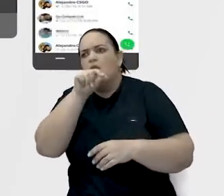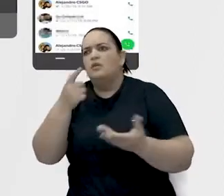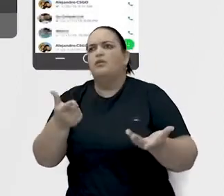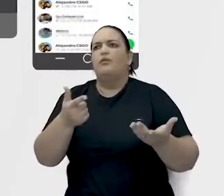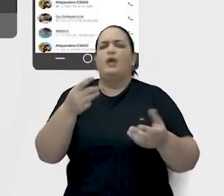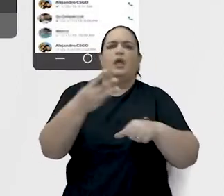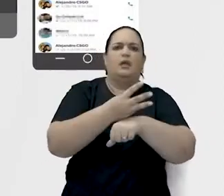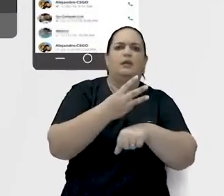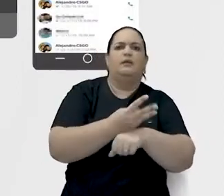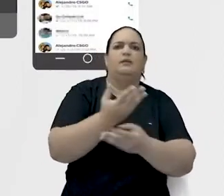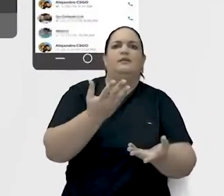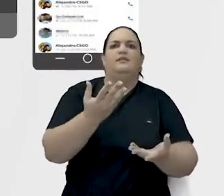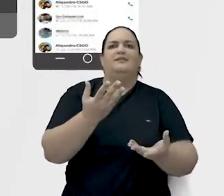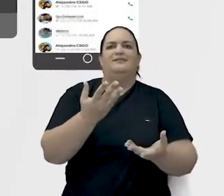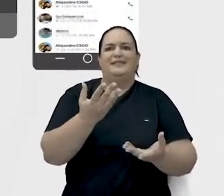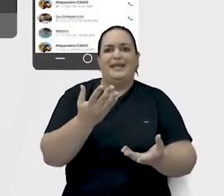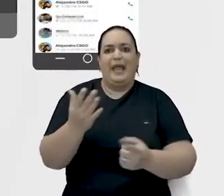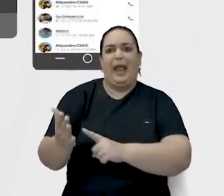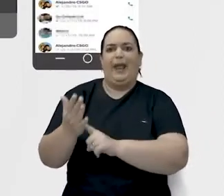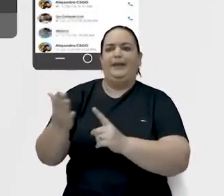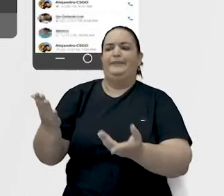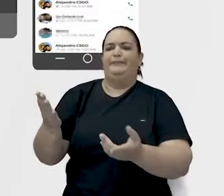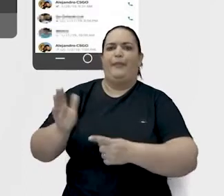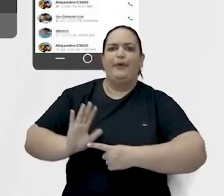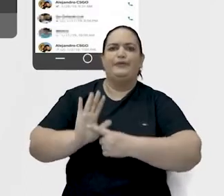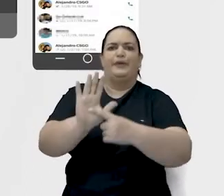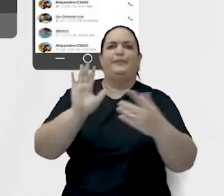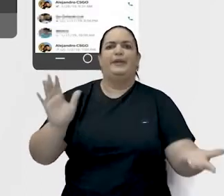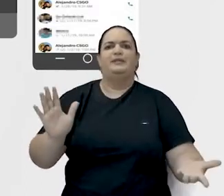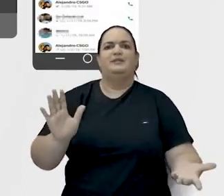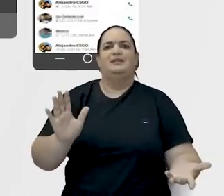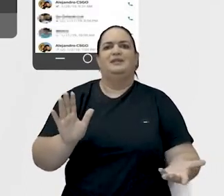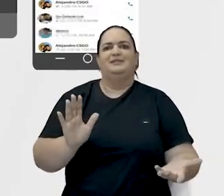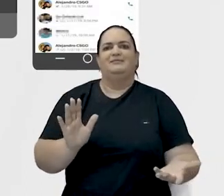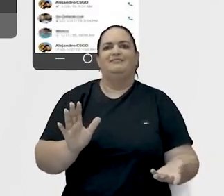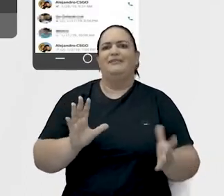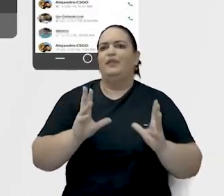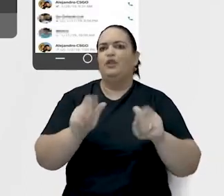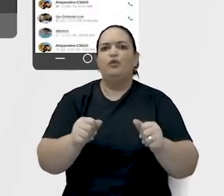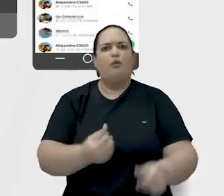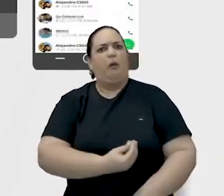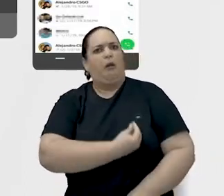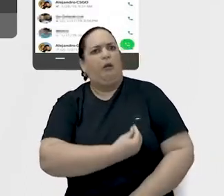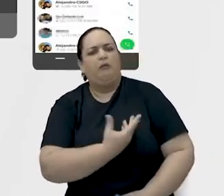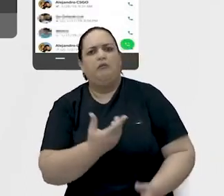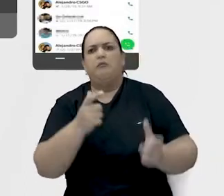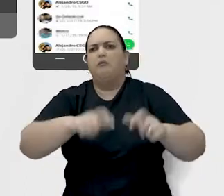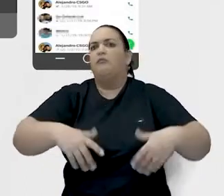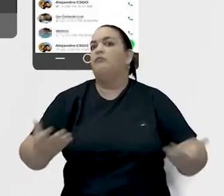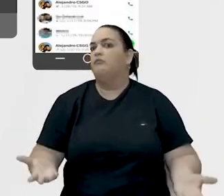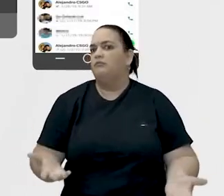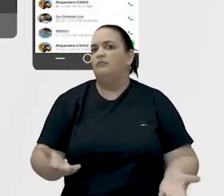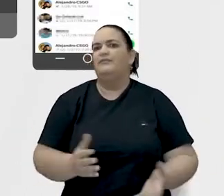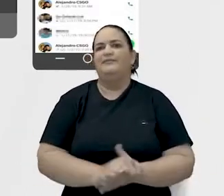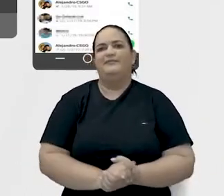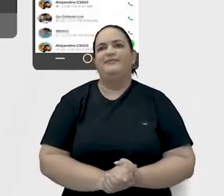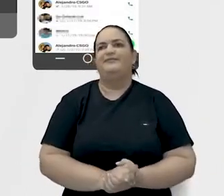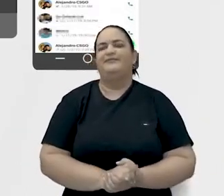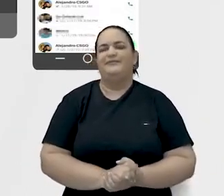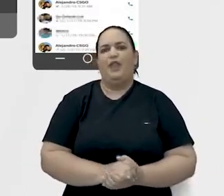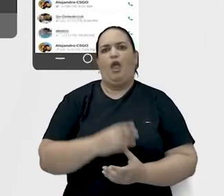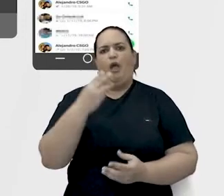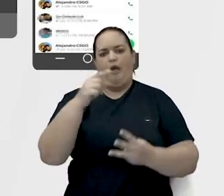gente fala sobre onde vivem e o que fazem as fake news. O Twitter, o Facebook e o